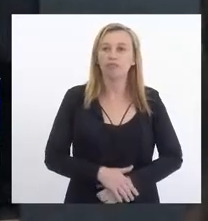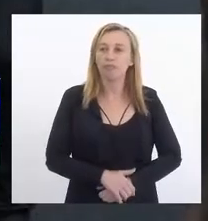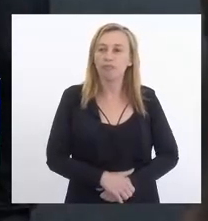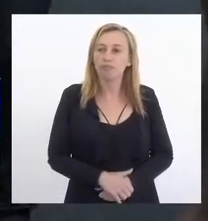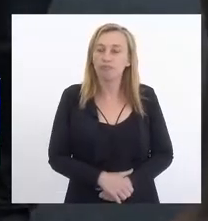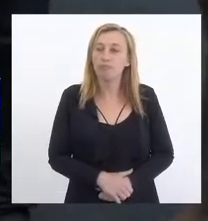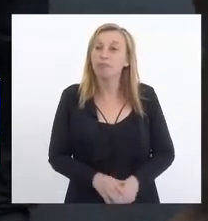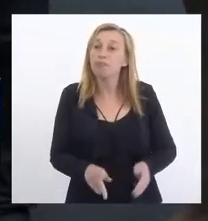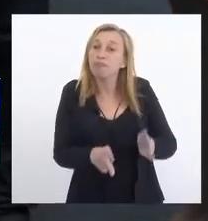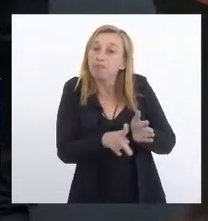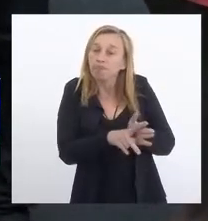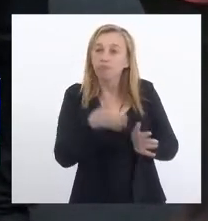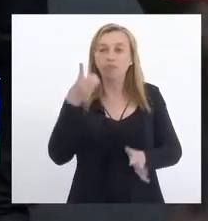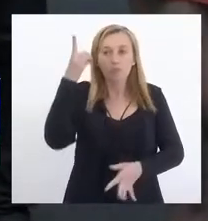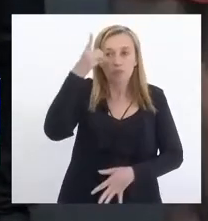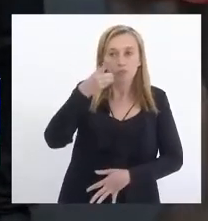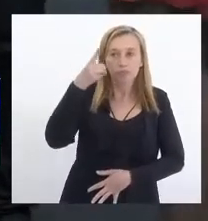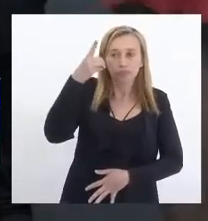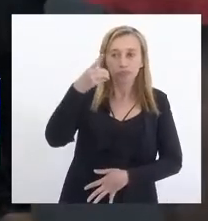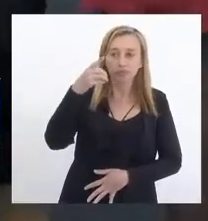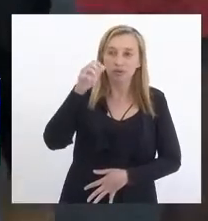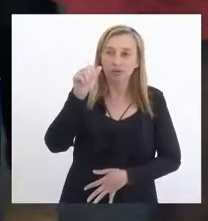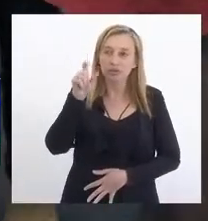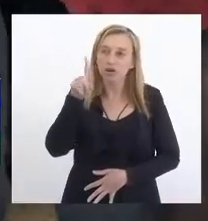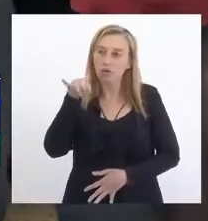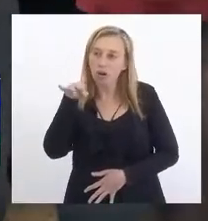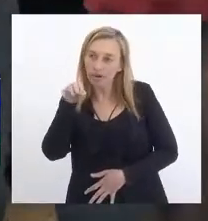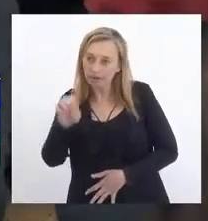o projeto do deputado Dauari,